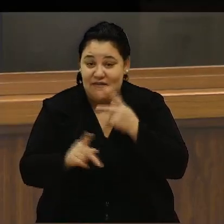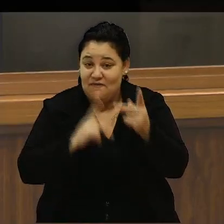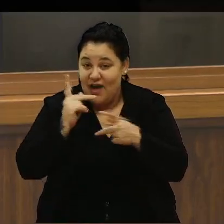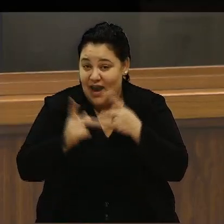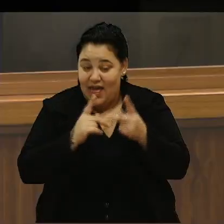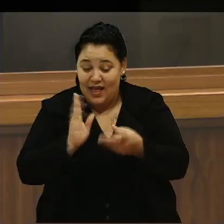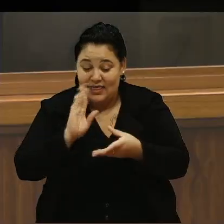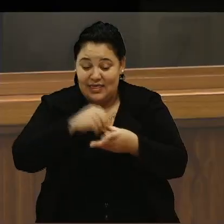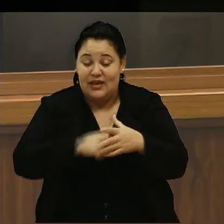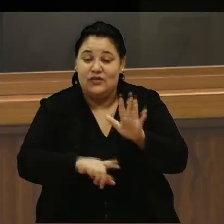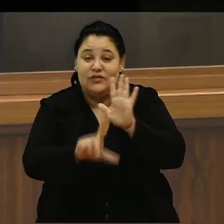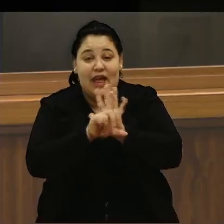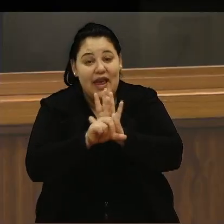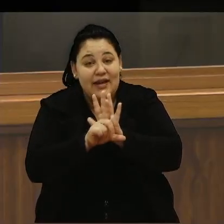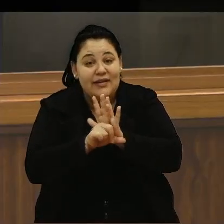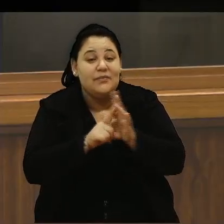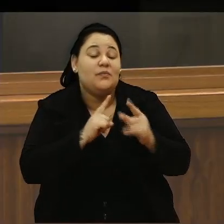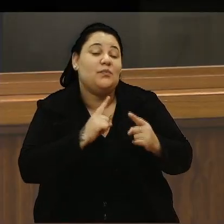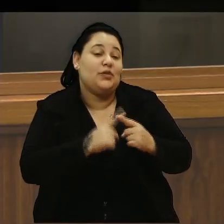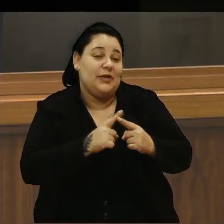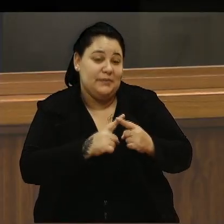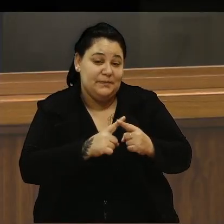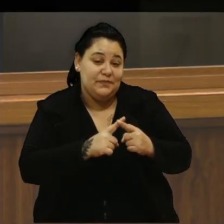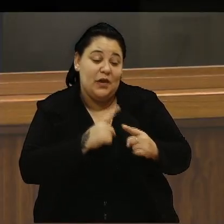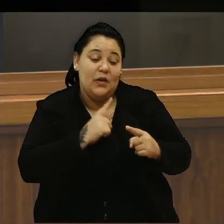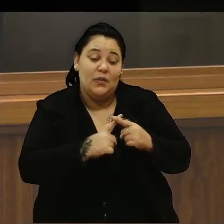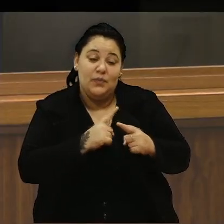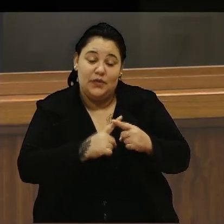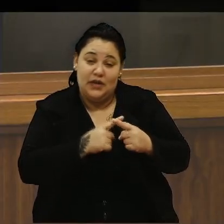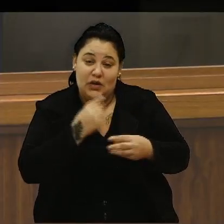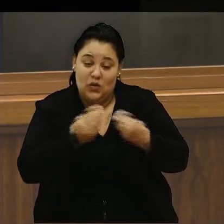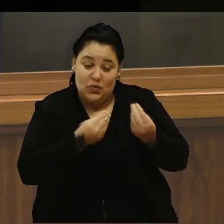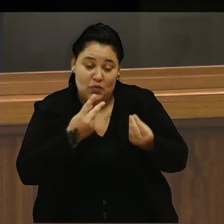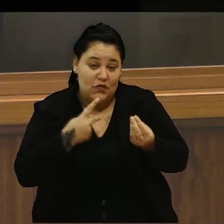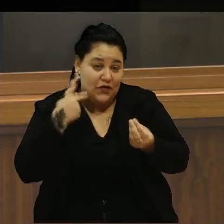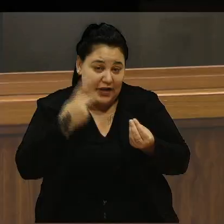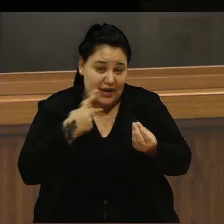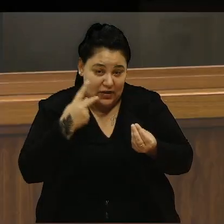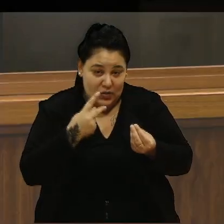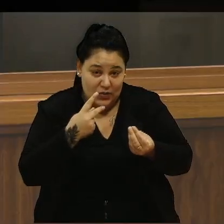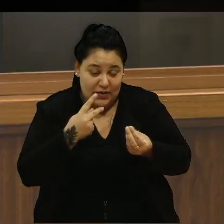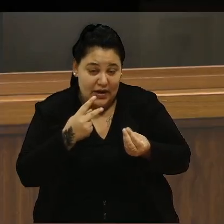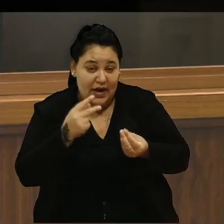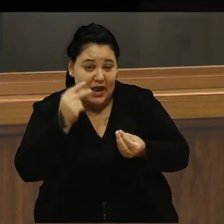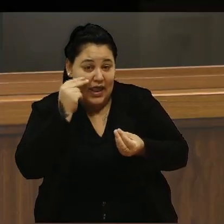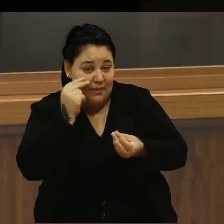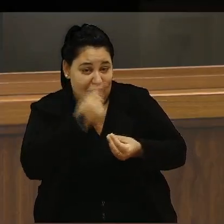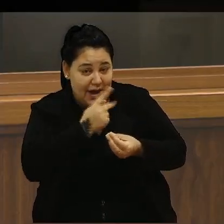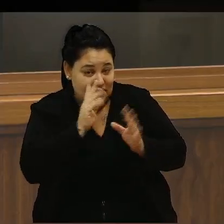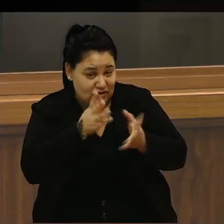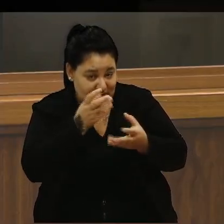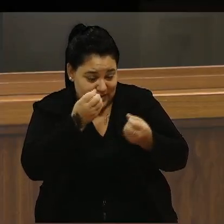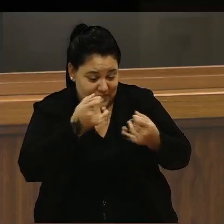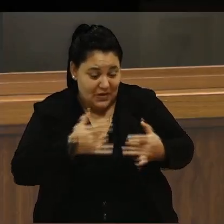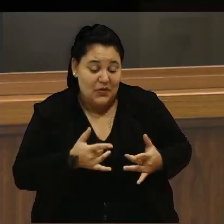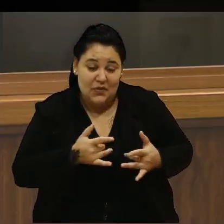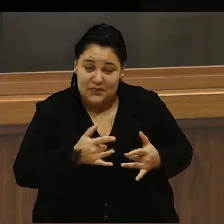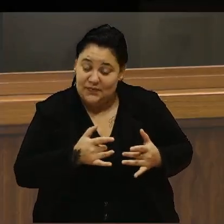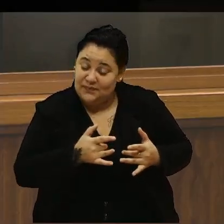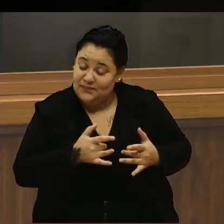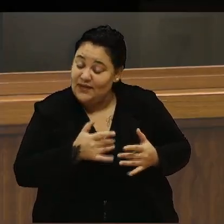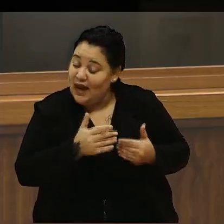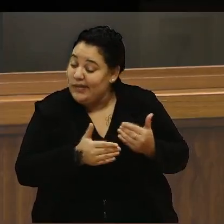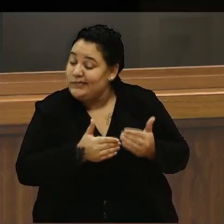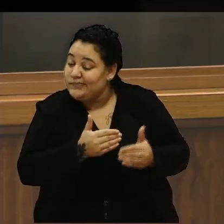lei. Porque, como o vereador Libardi falou, daqui a pouco a moda pega,